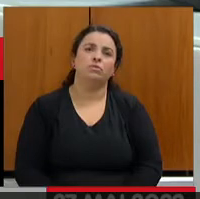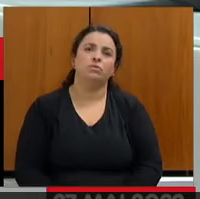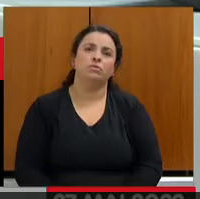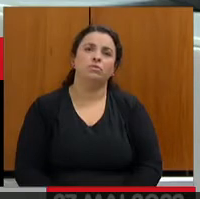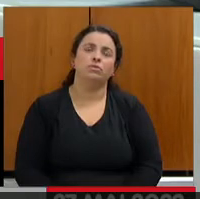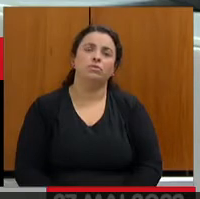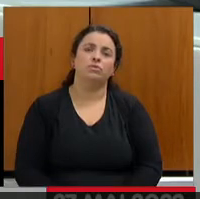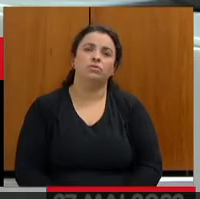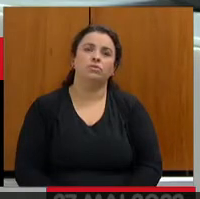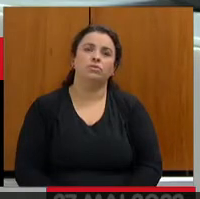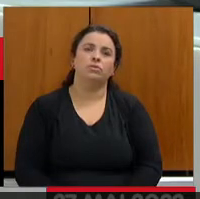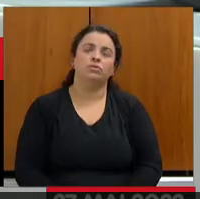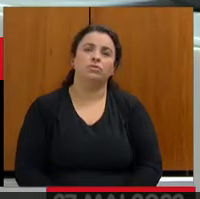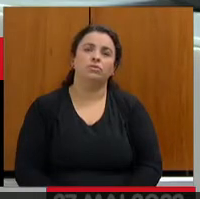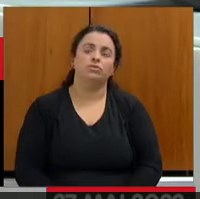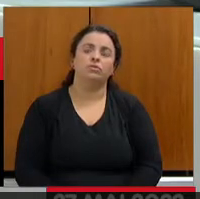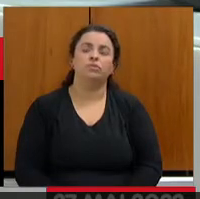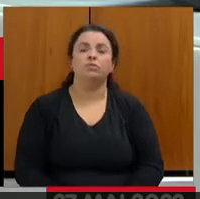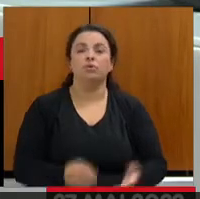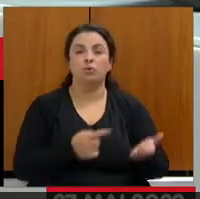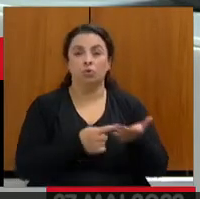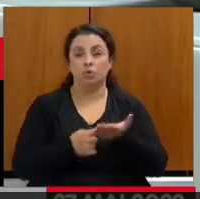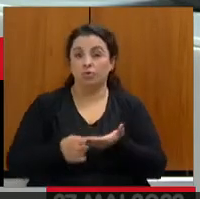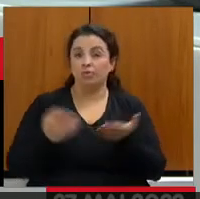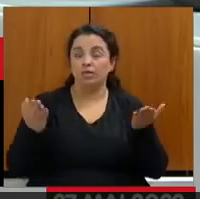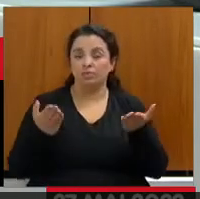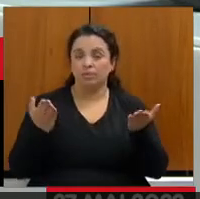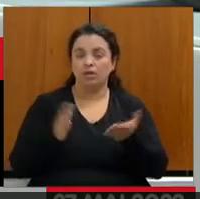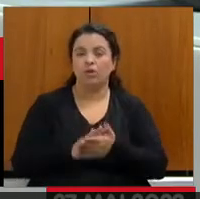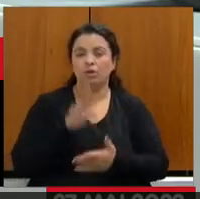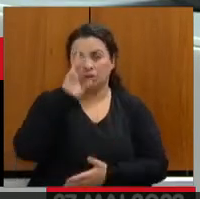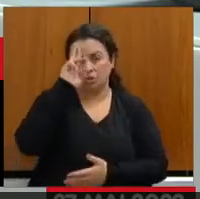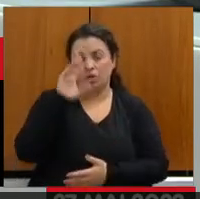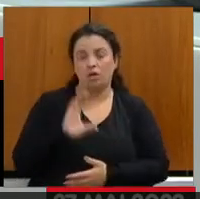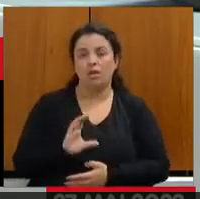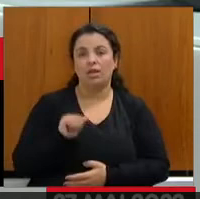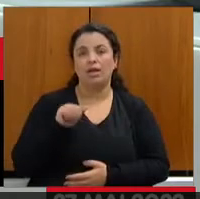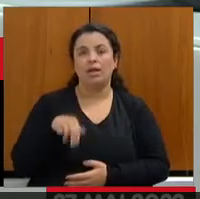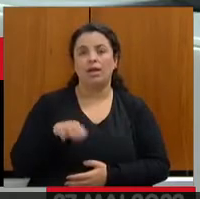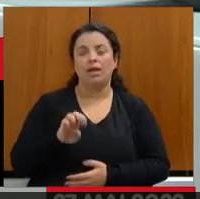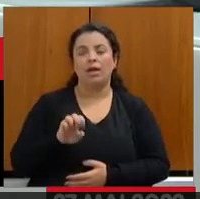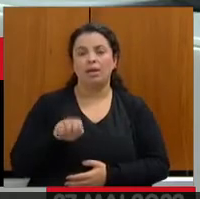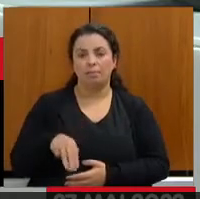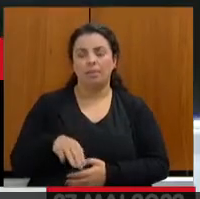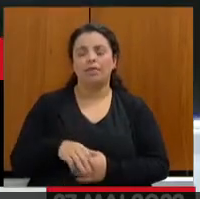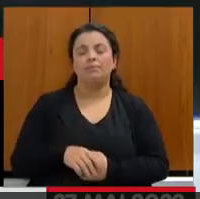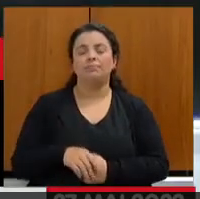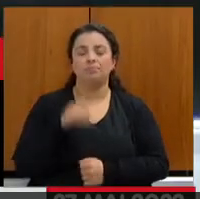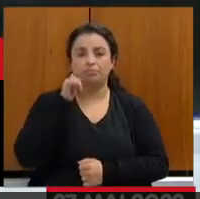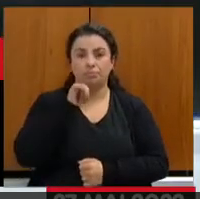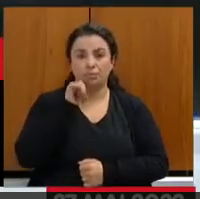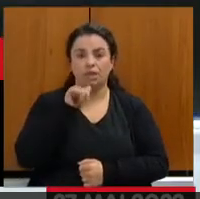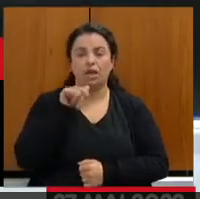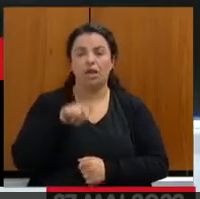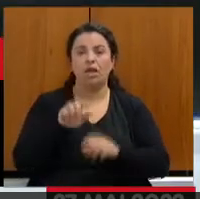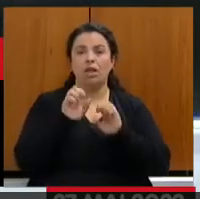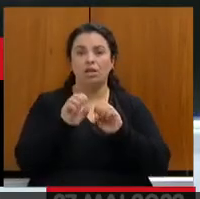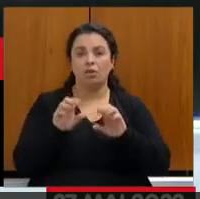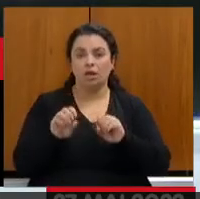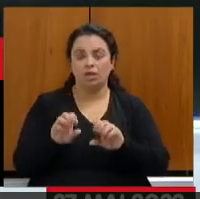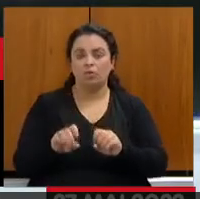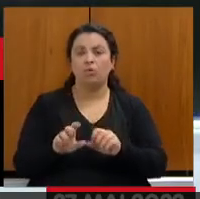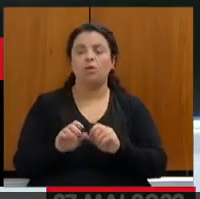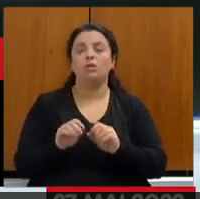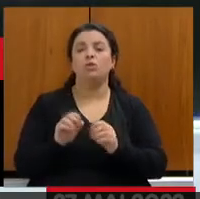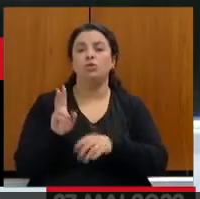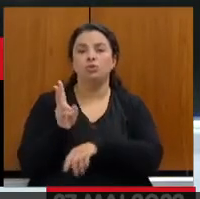e convidamos agora a senhora Carmem Teixeira Soares e Lima Educadora